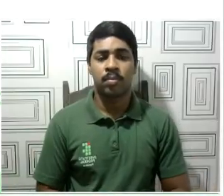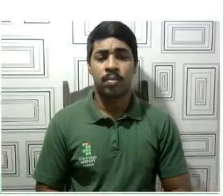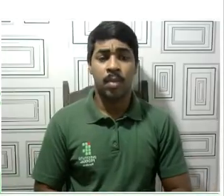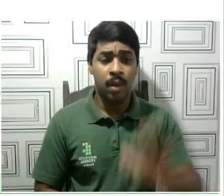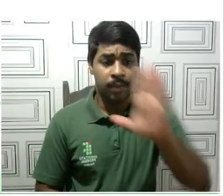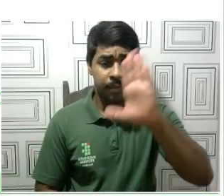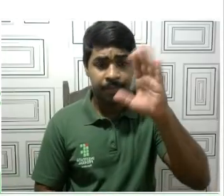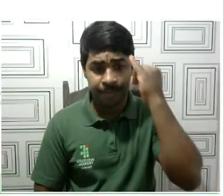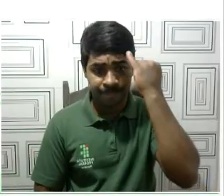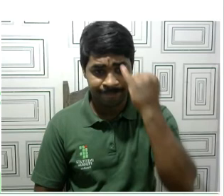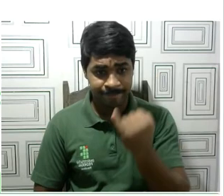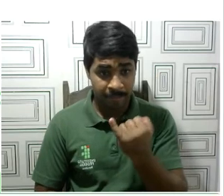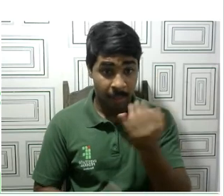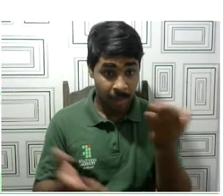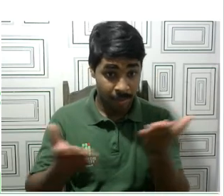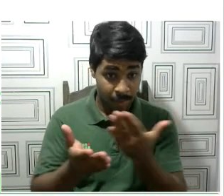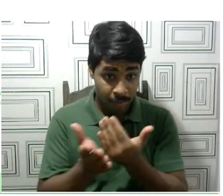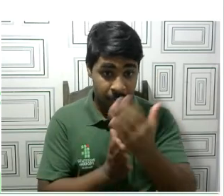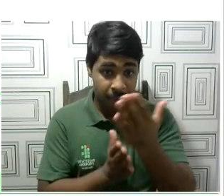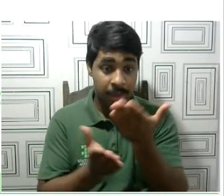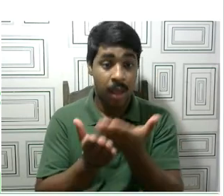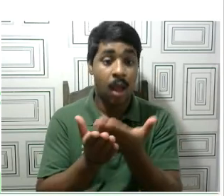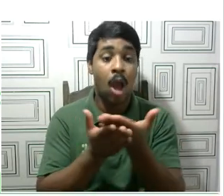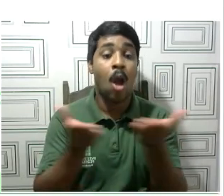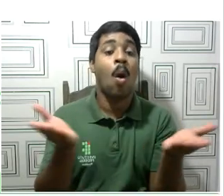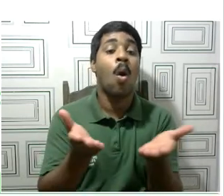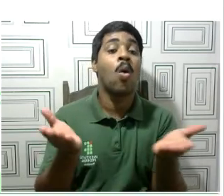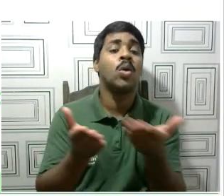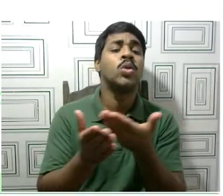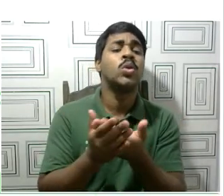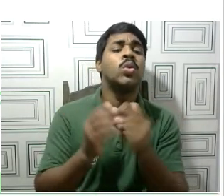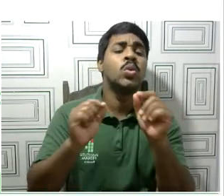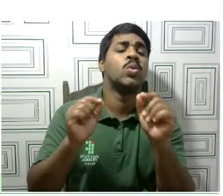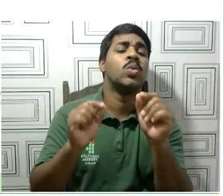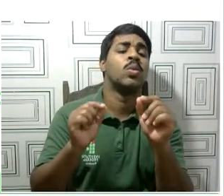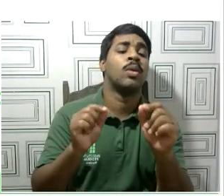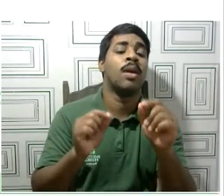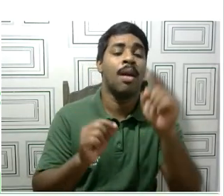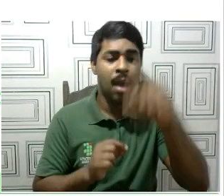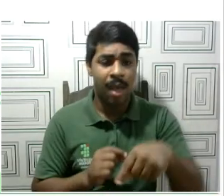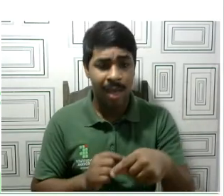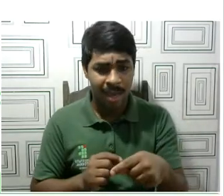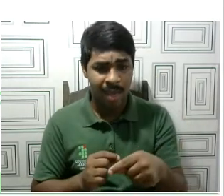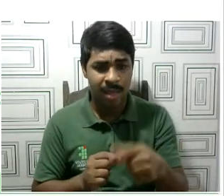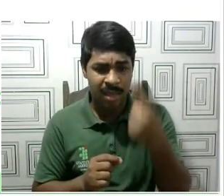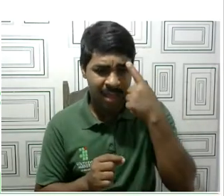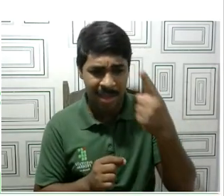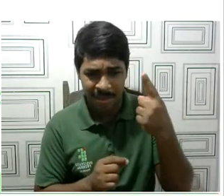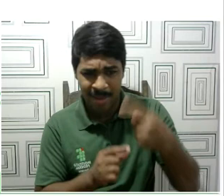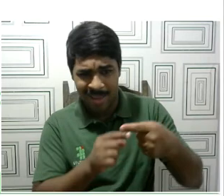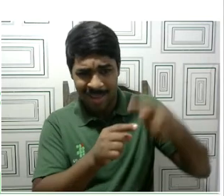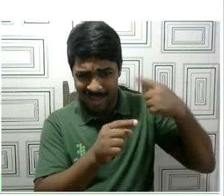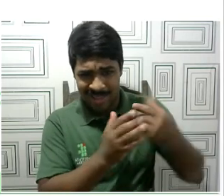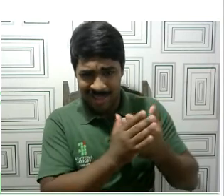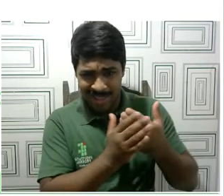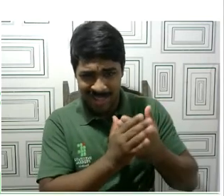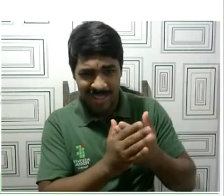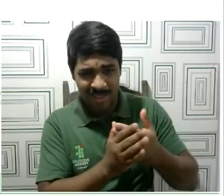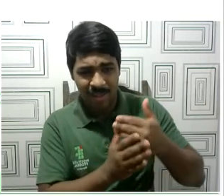Olá, Israel, seja bem-vindo à nossa aula. Nessa aula nós iremos fazer a continuação da aula anterior. Vamos ver mais